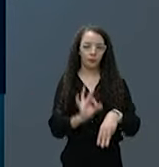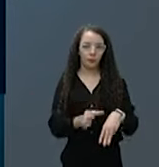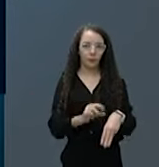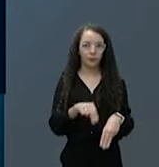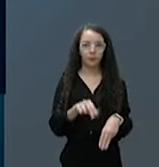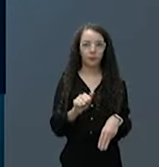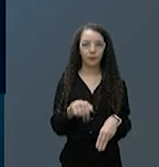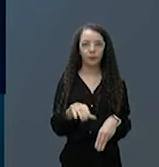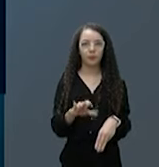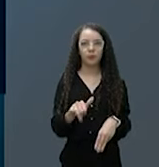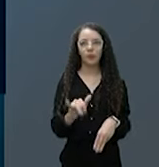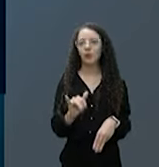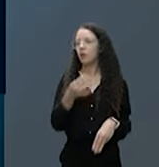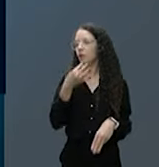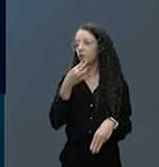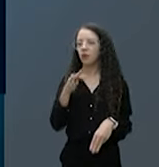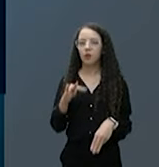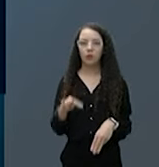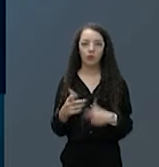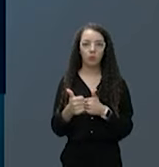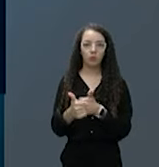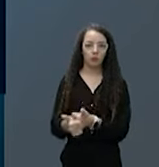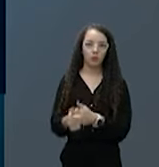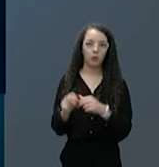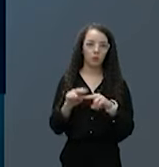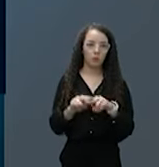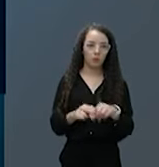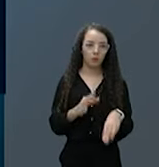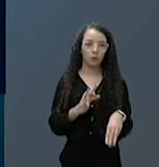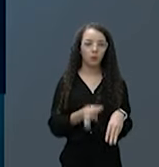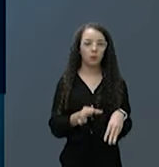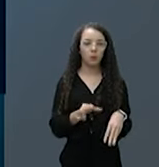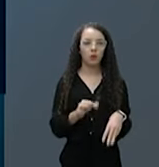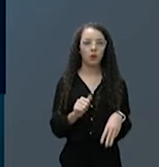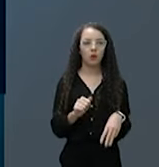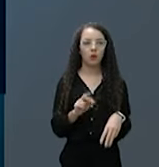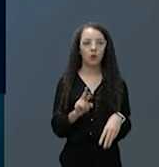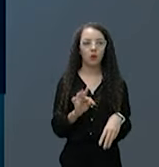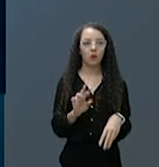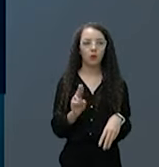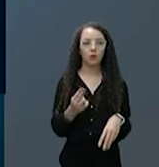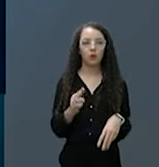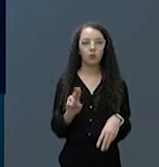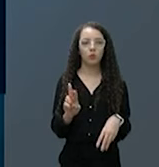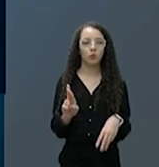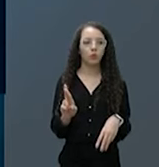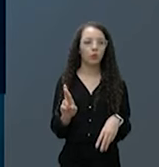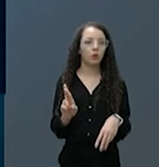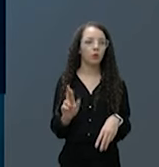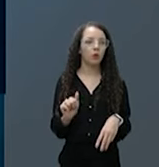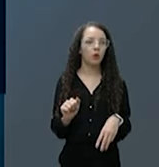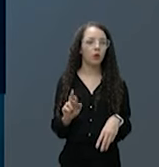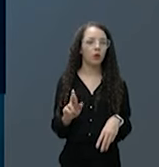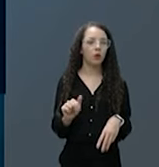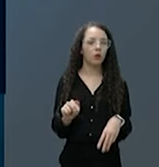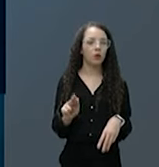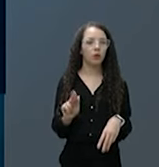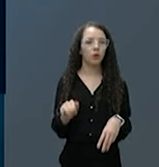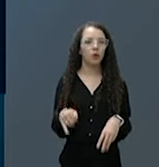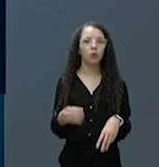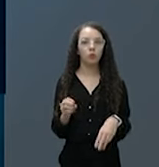ministro Raul Araújo, né? Senhora presidente, eu vou aguardar o voto vista. Aguarda, então, né? Pediu